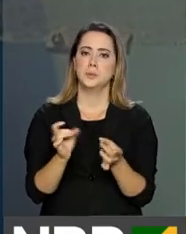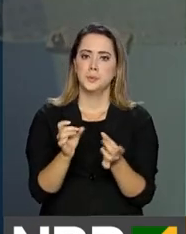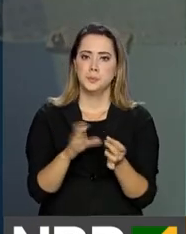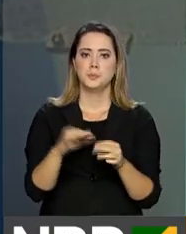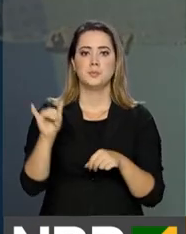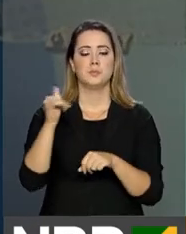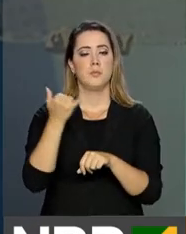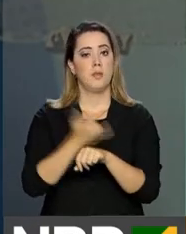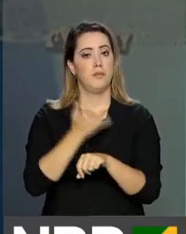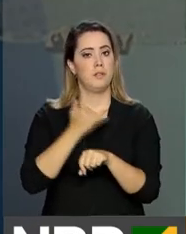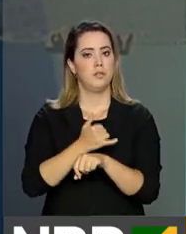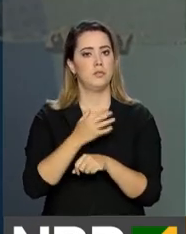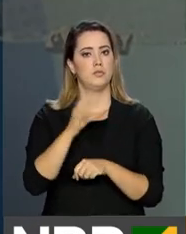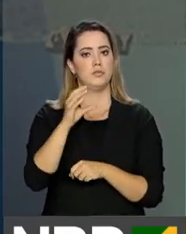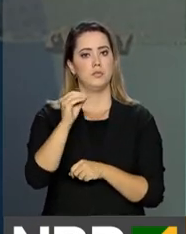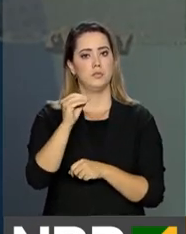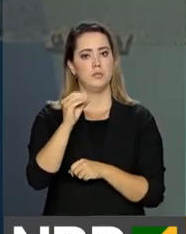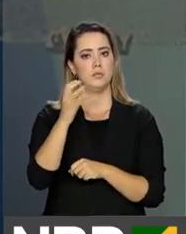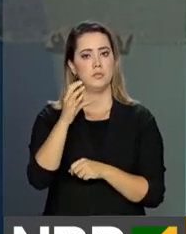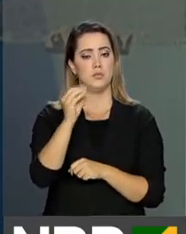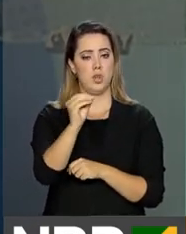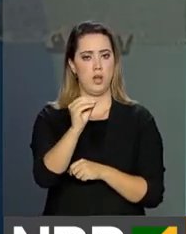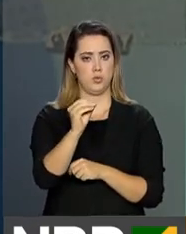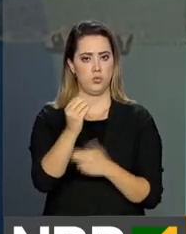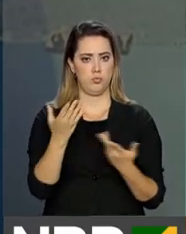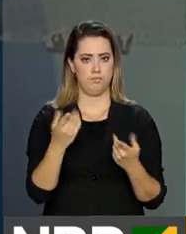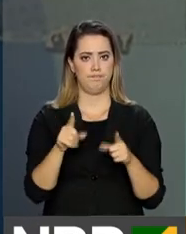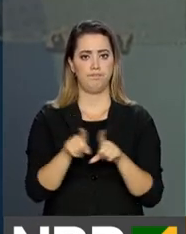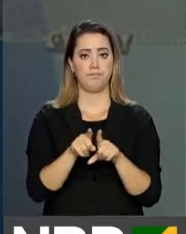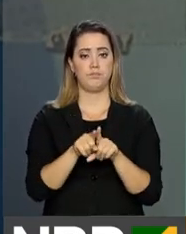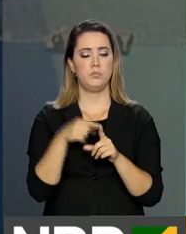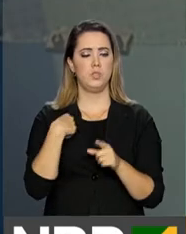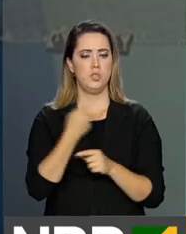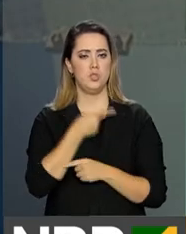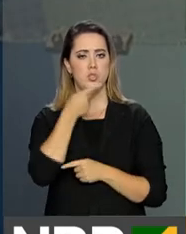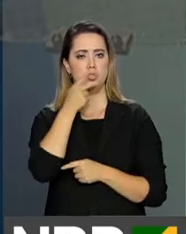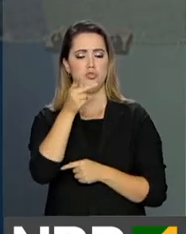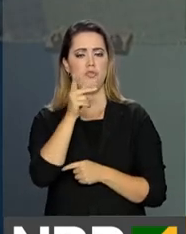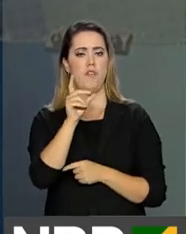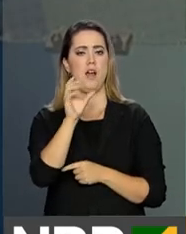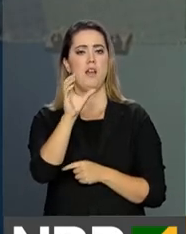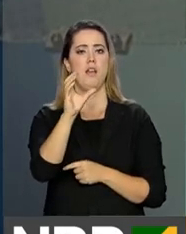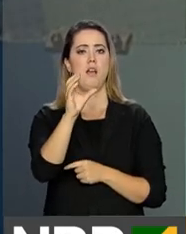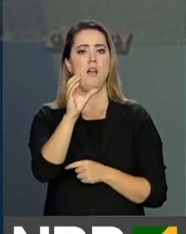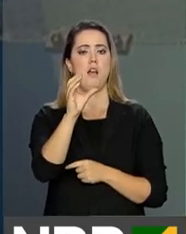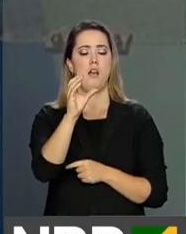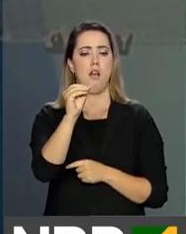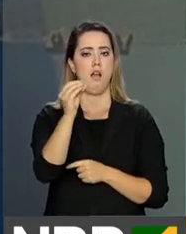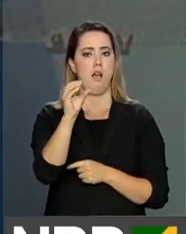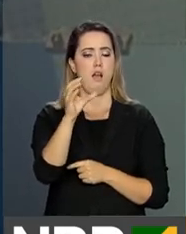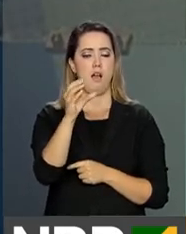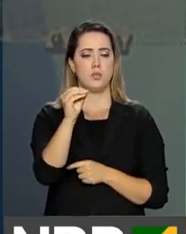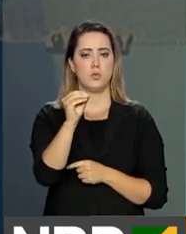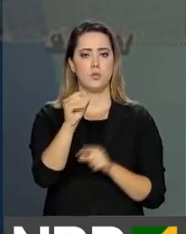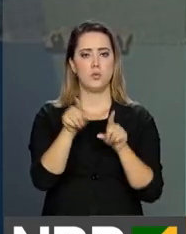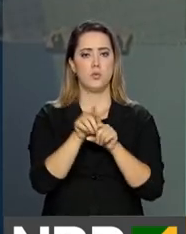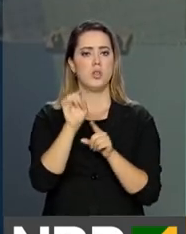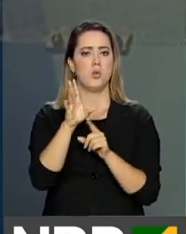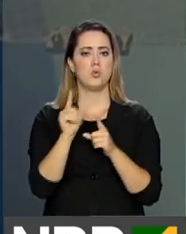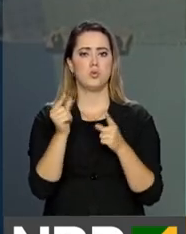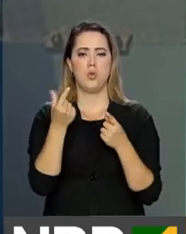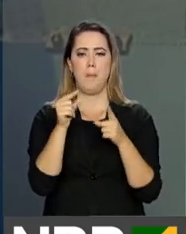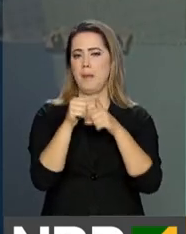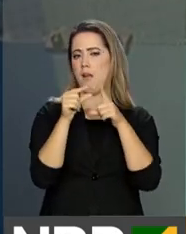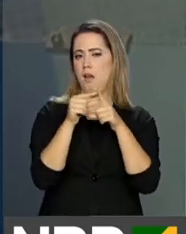palavra aço, né? Não apenas a uma liga metálica que a siderurgia produz, mas